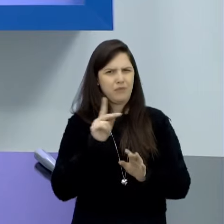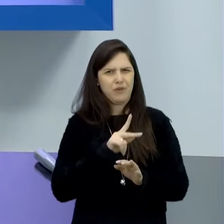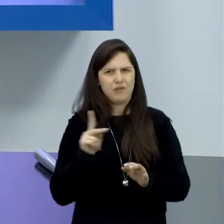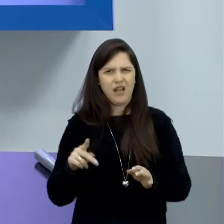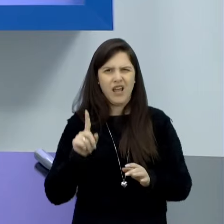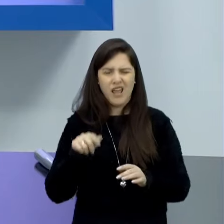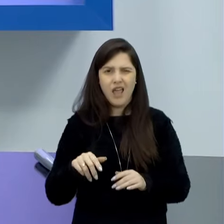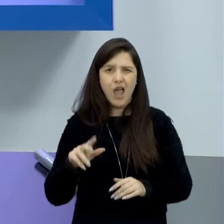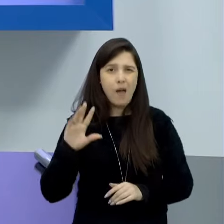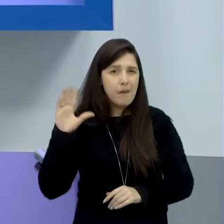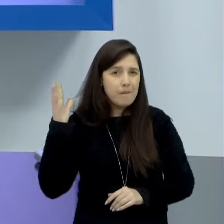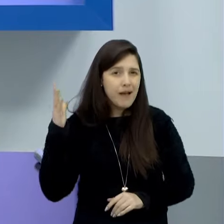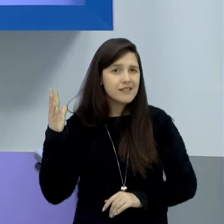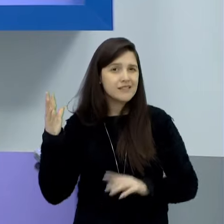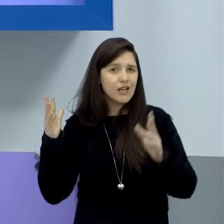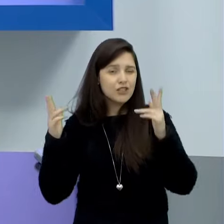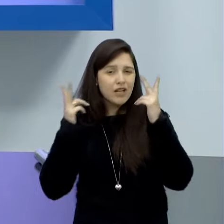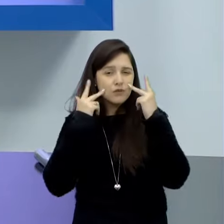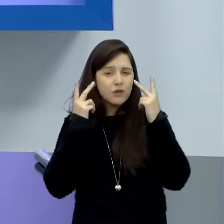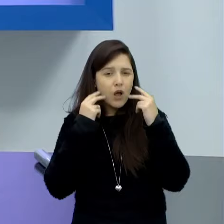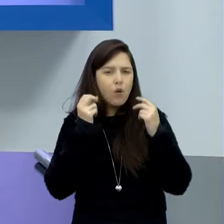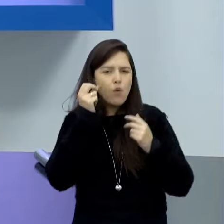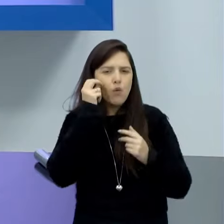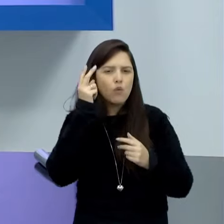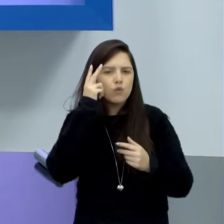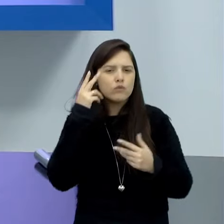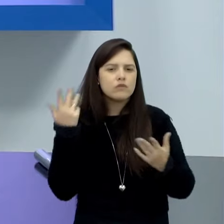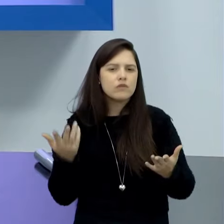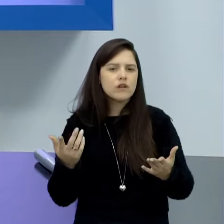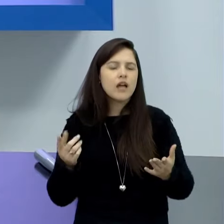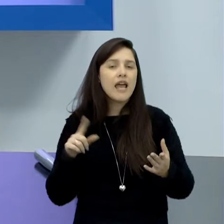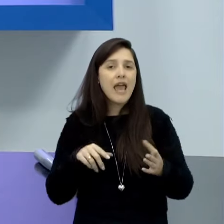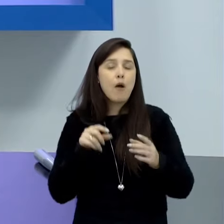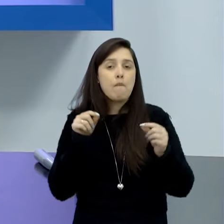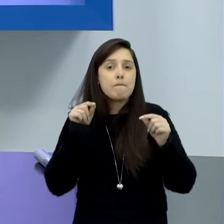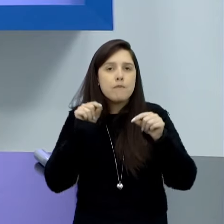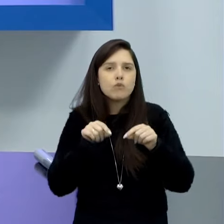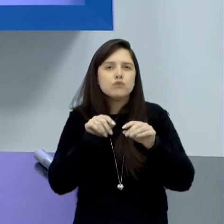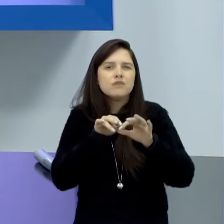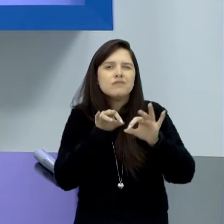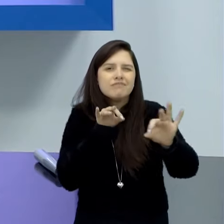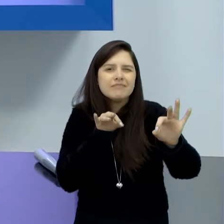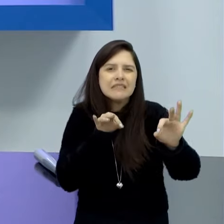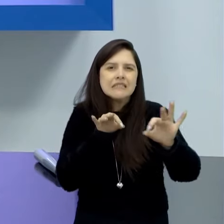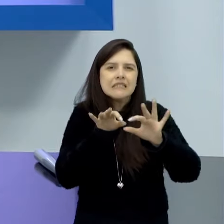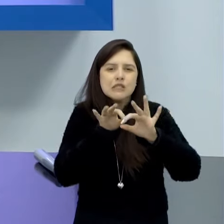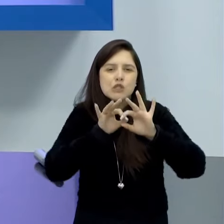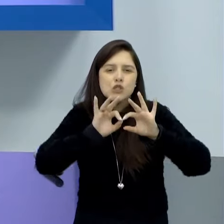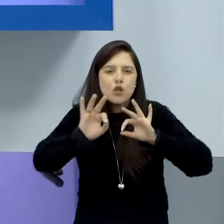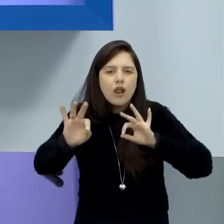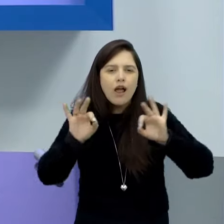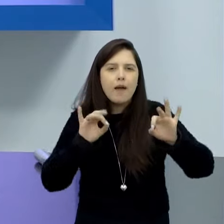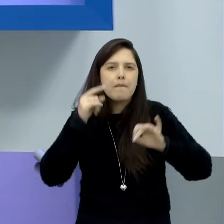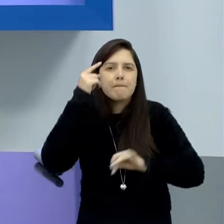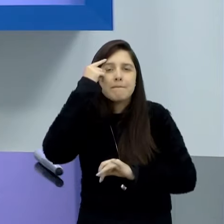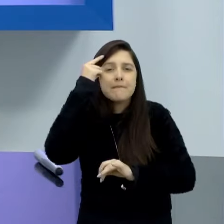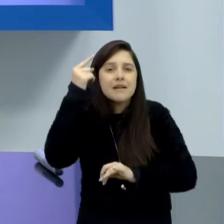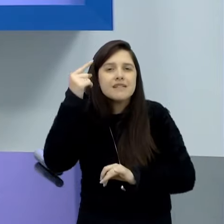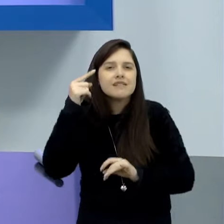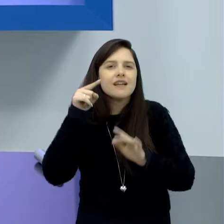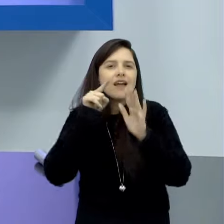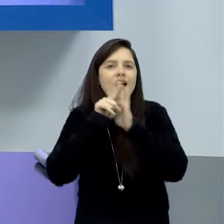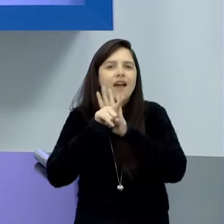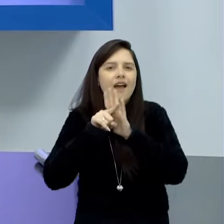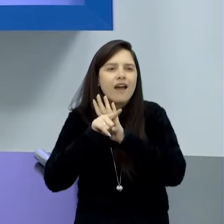uma paisagem natural ou cultural? Porque é um ponto isolado e está tão isolado que, para vocês terem uma ideia,